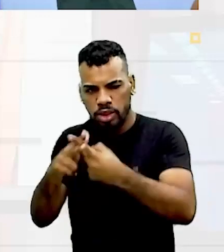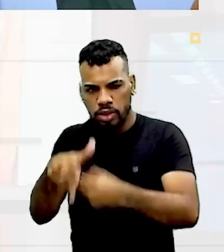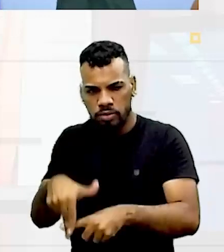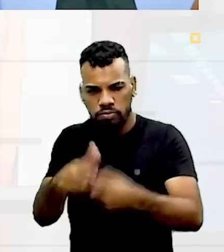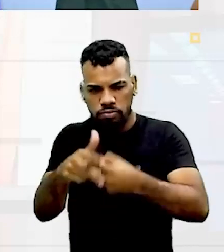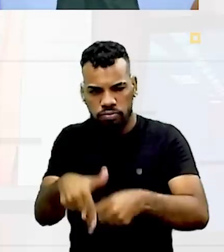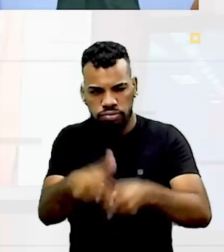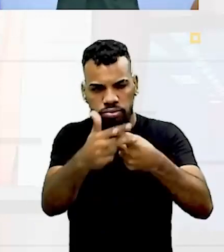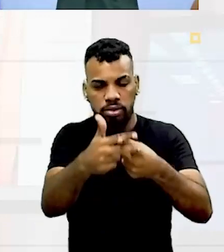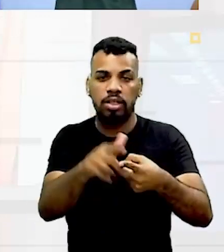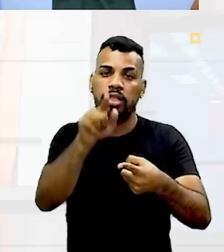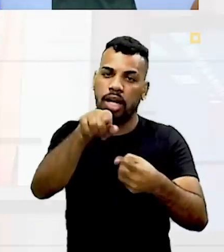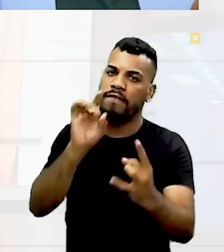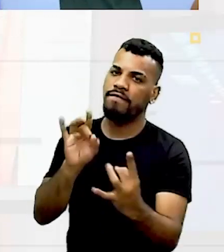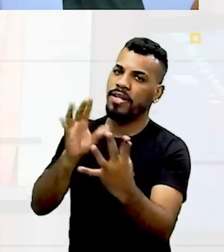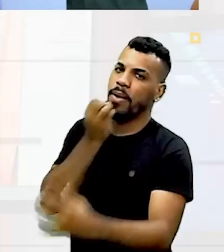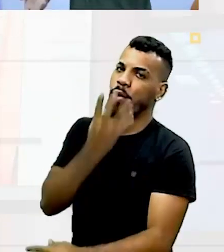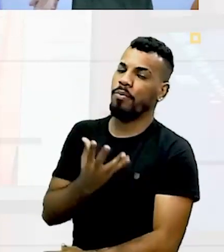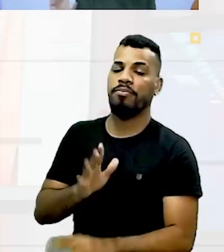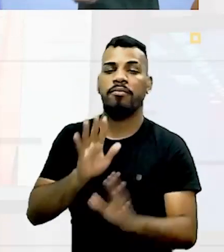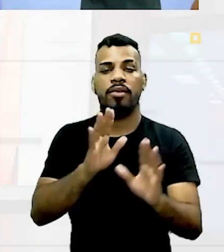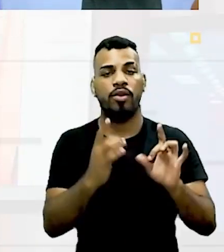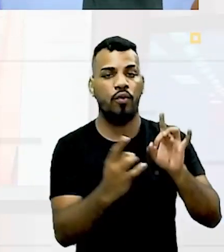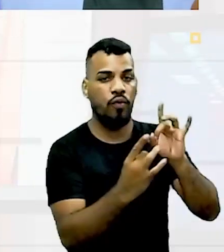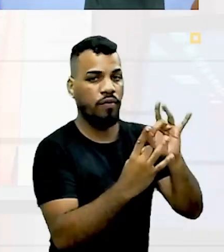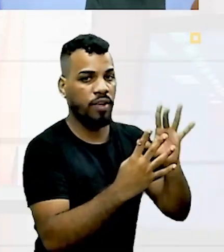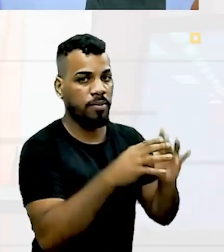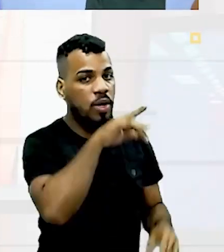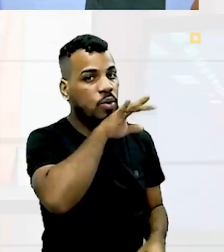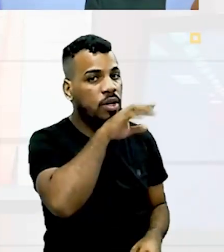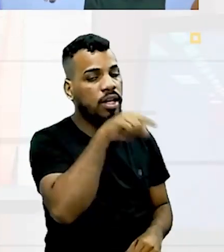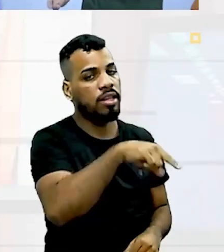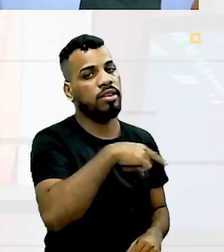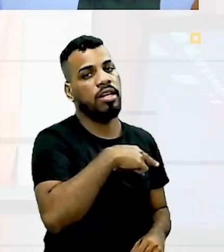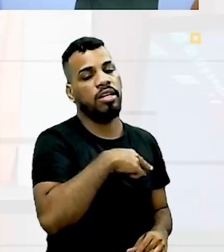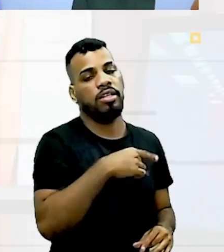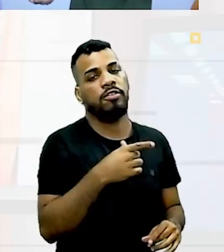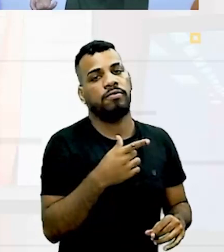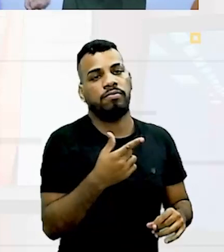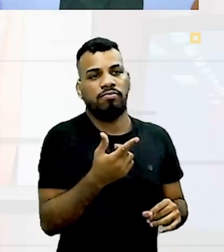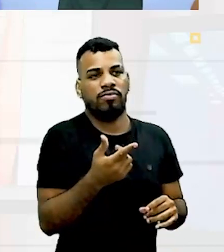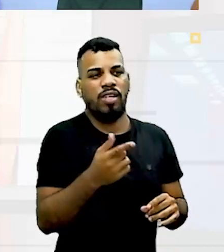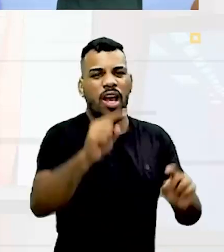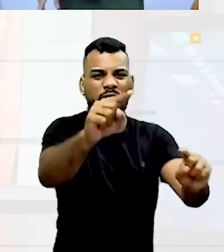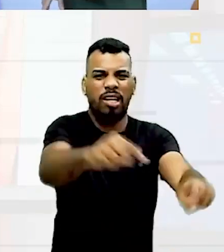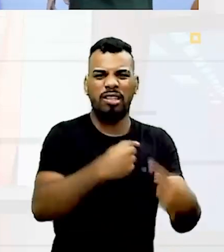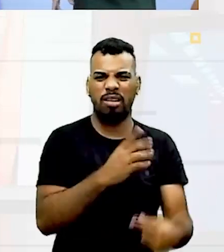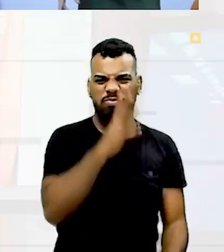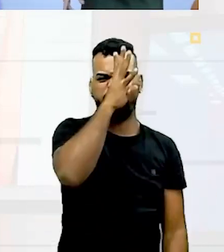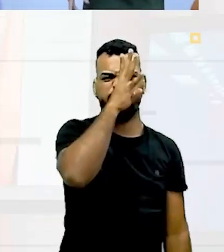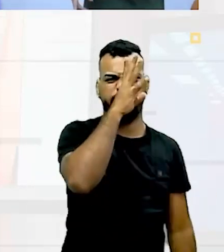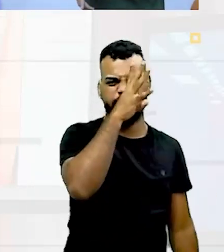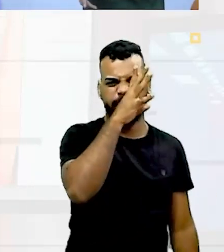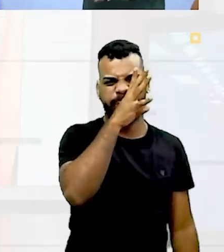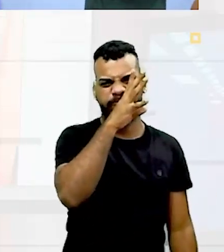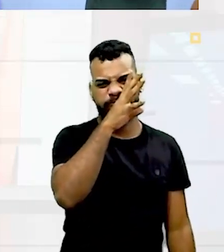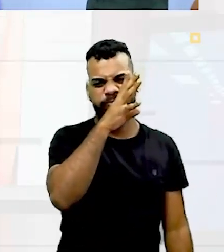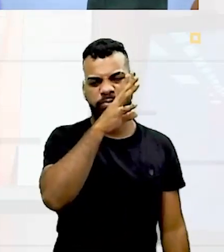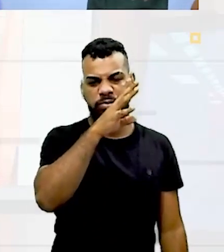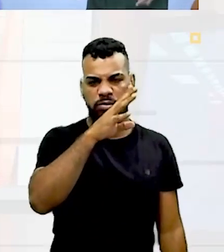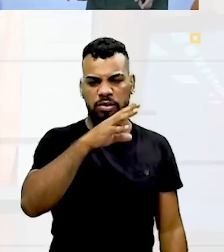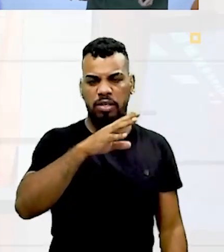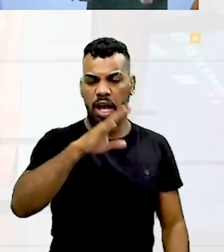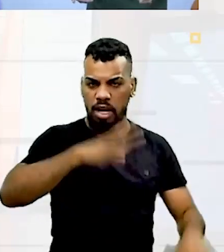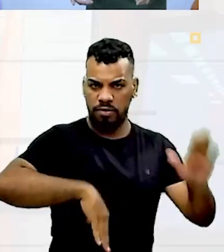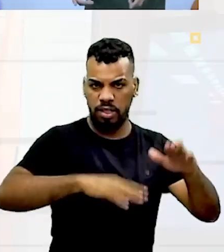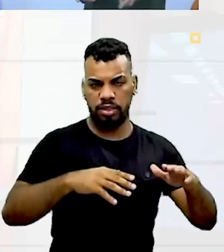Isso é um exemplo de feedback bom. O feedback ruim é aquele que não agrega em nada, muito pelo contrário, às vezes, na maioria